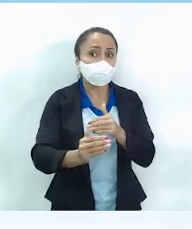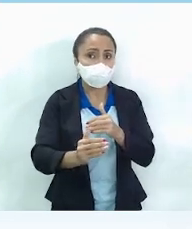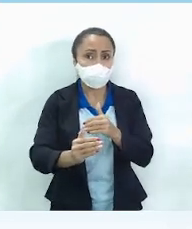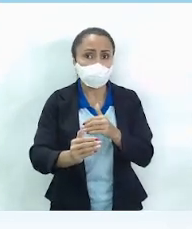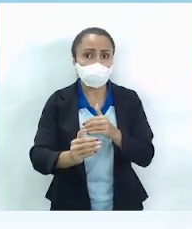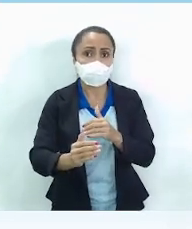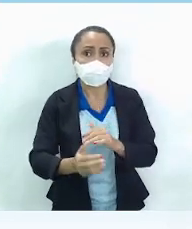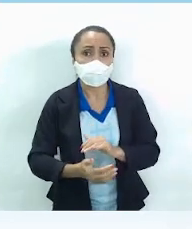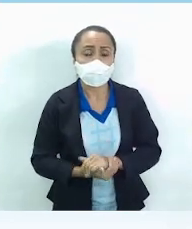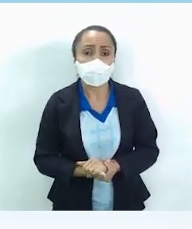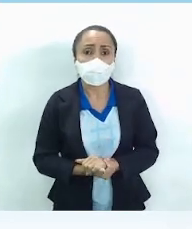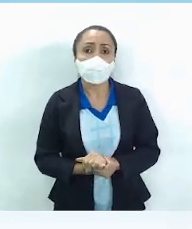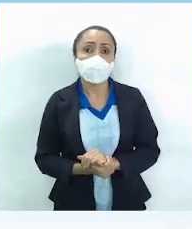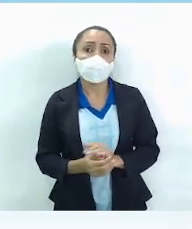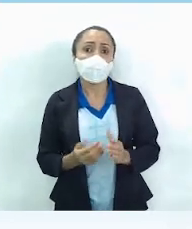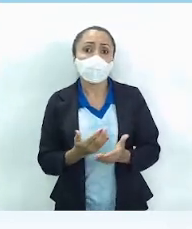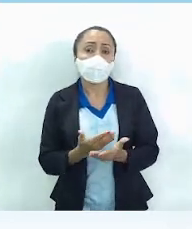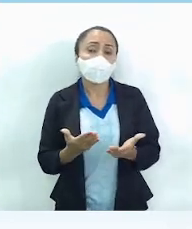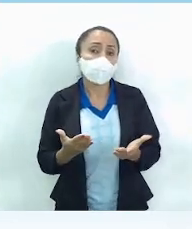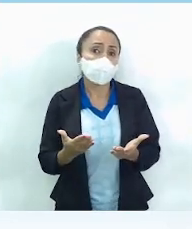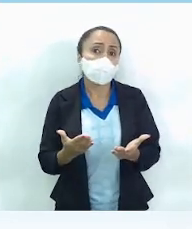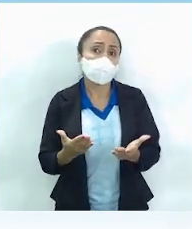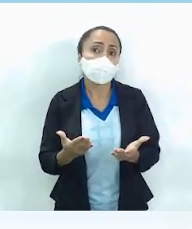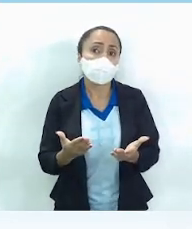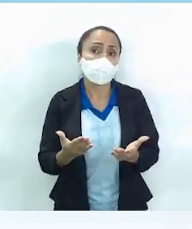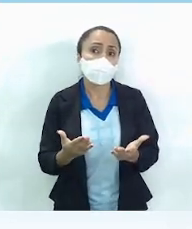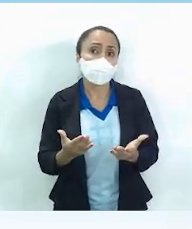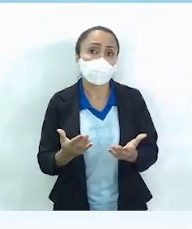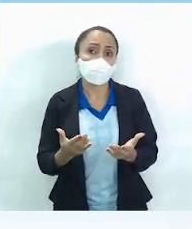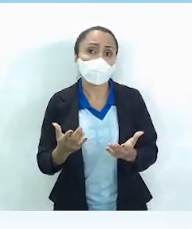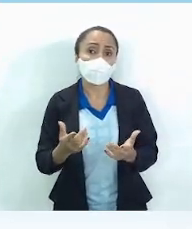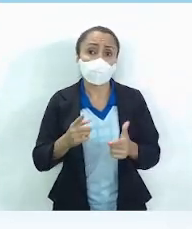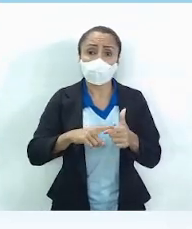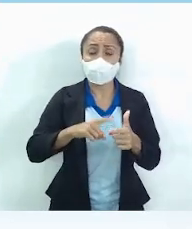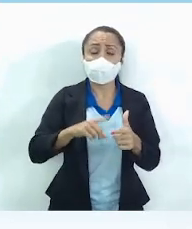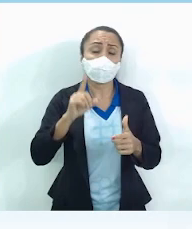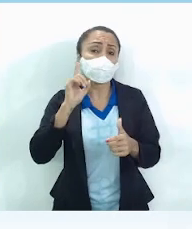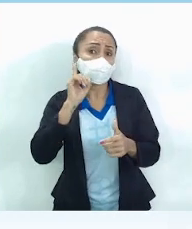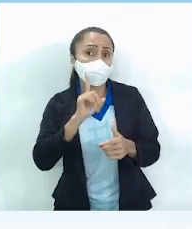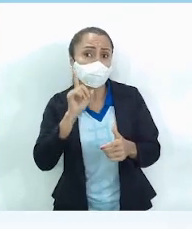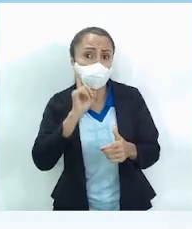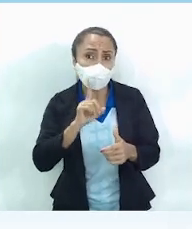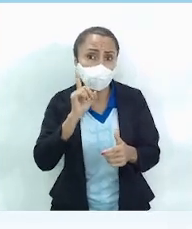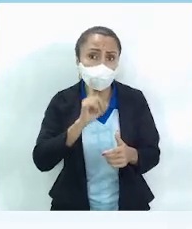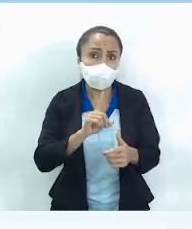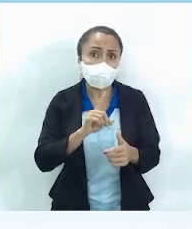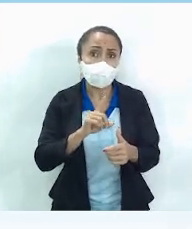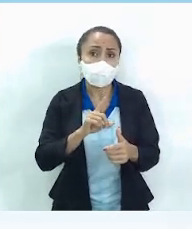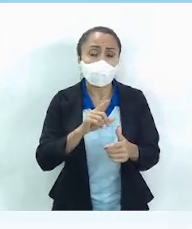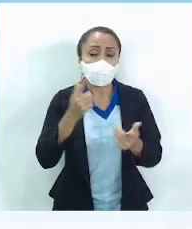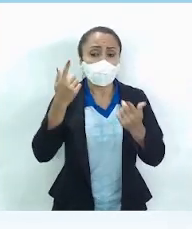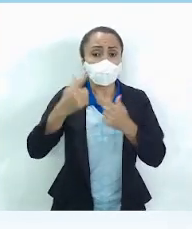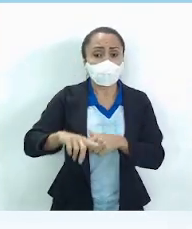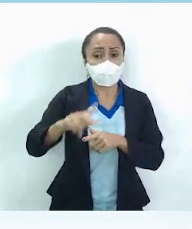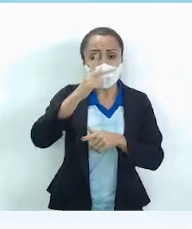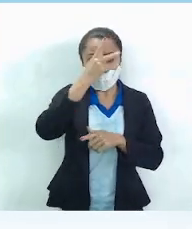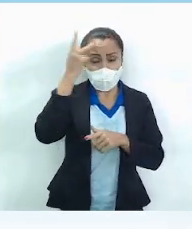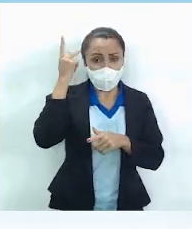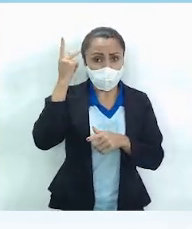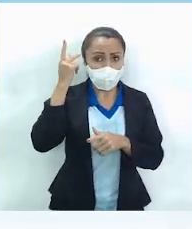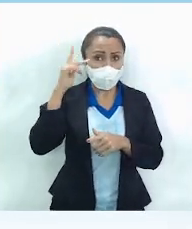maior xenofobia dos americanos contra pessoas de